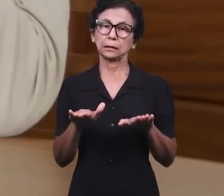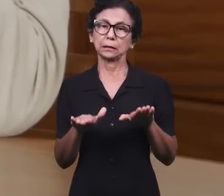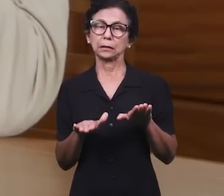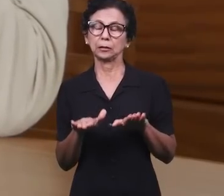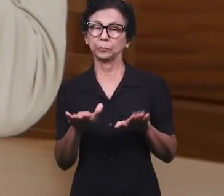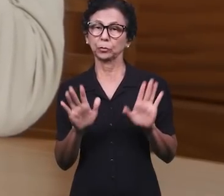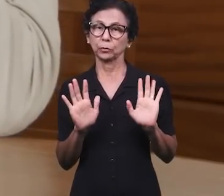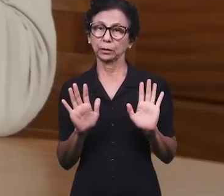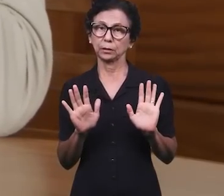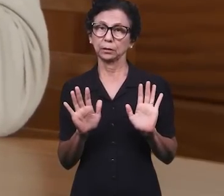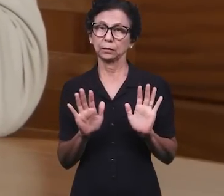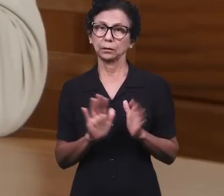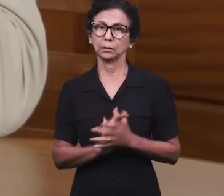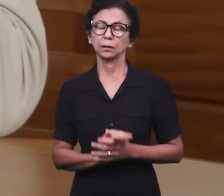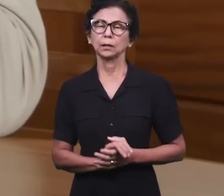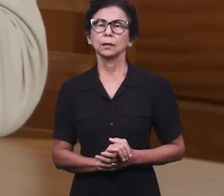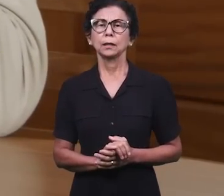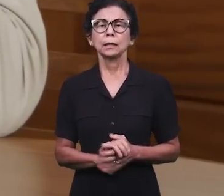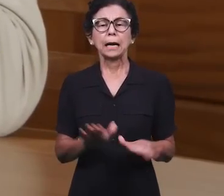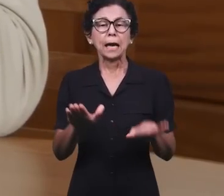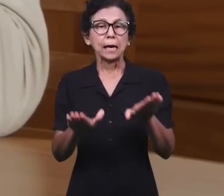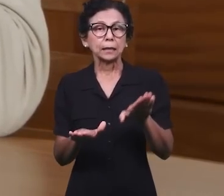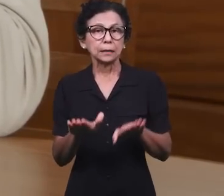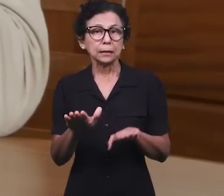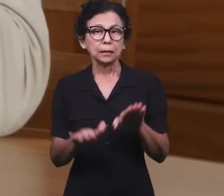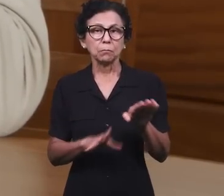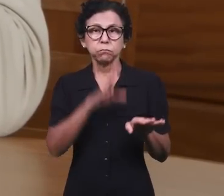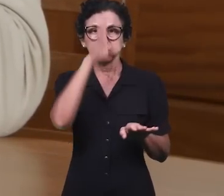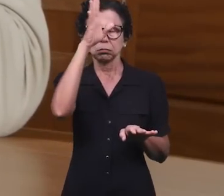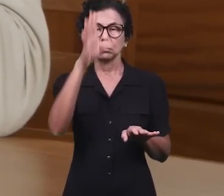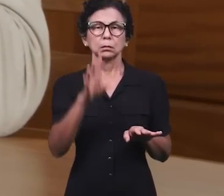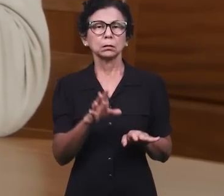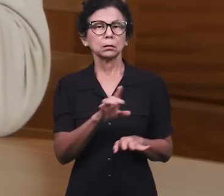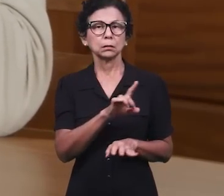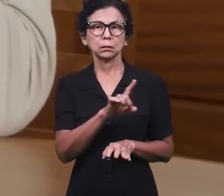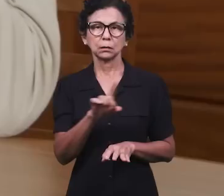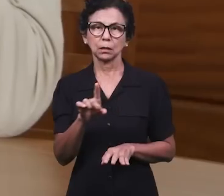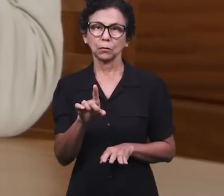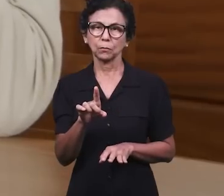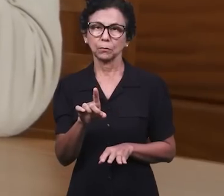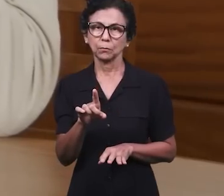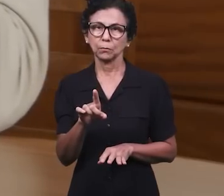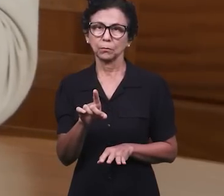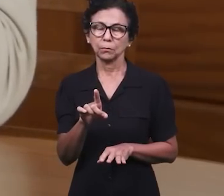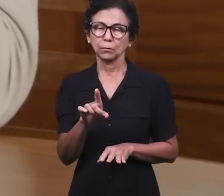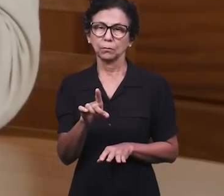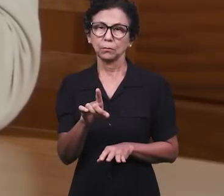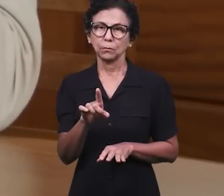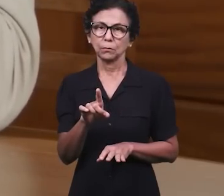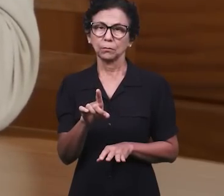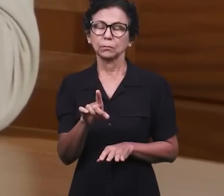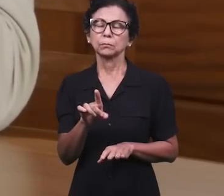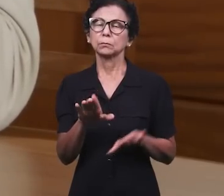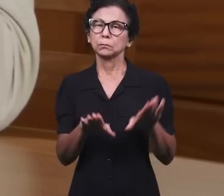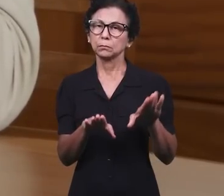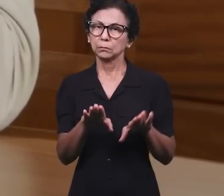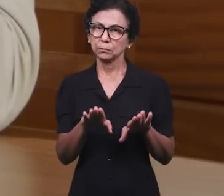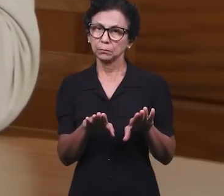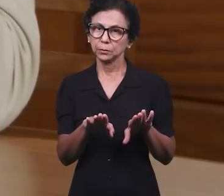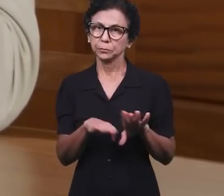esse equilíbrio entre o exagero, exagerar demais e ceder demais, tem que ter um equilíbrio nisso aí,